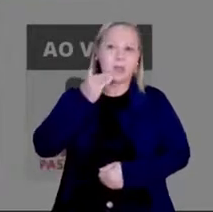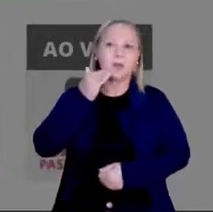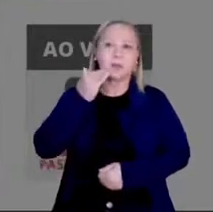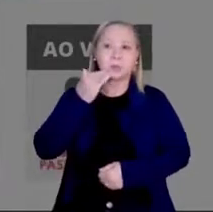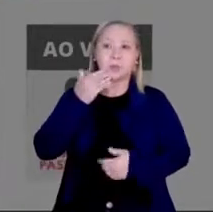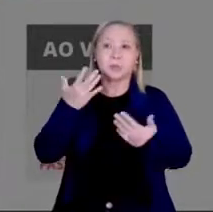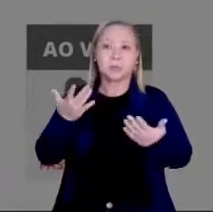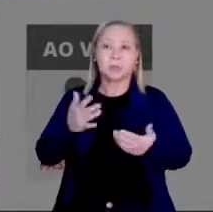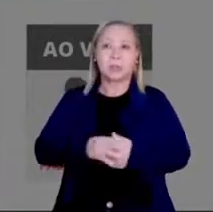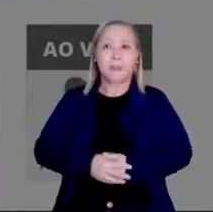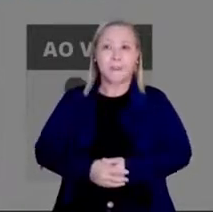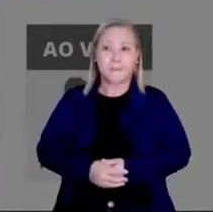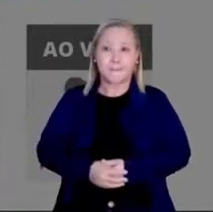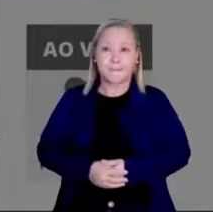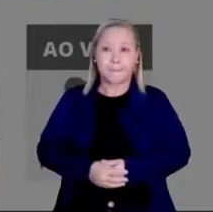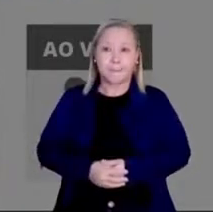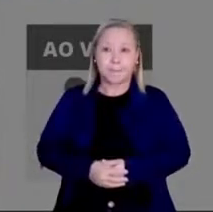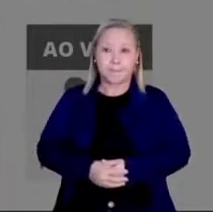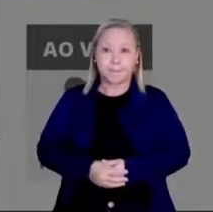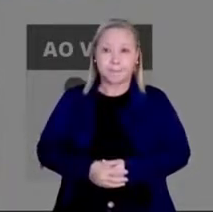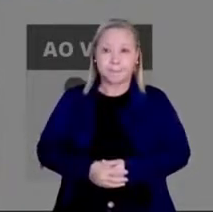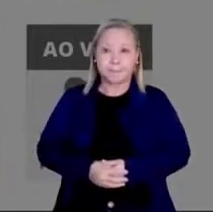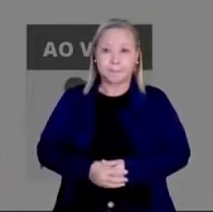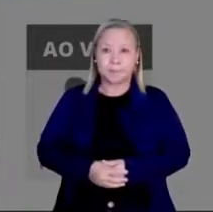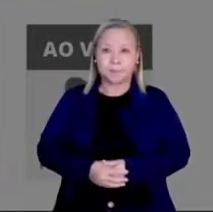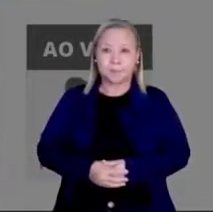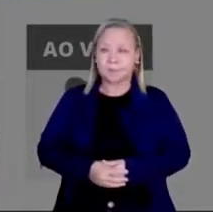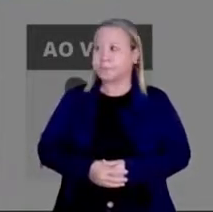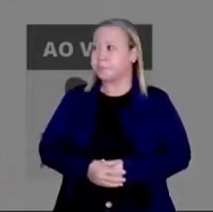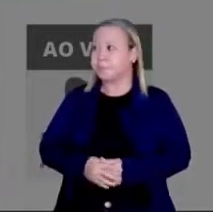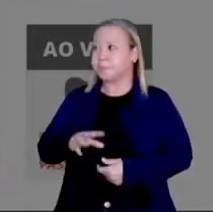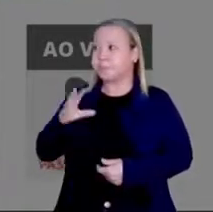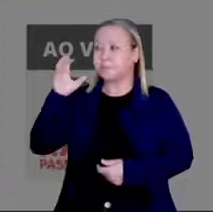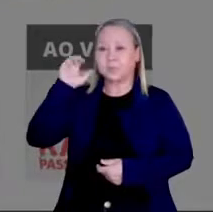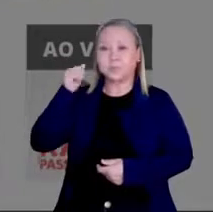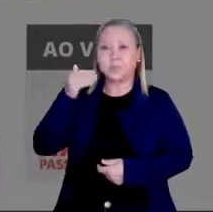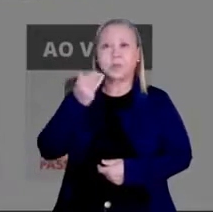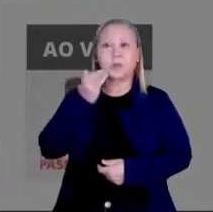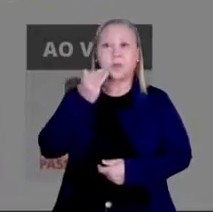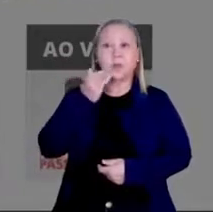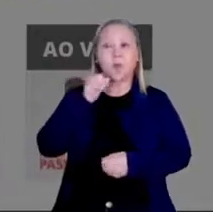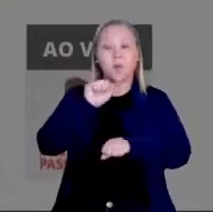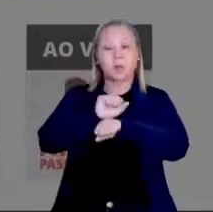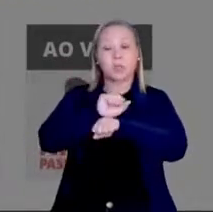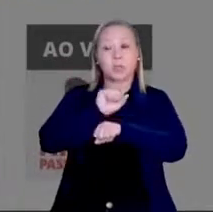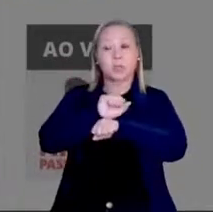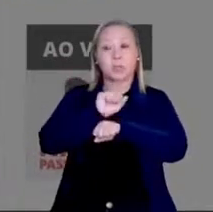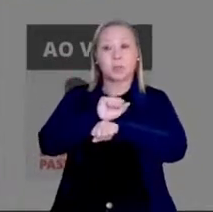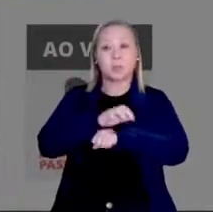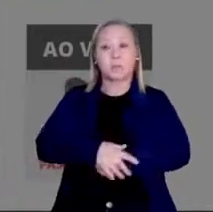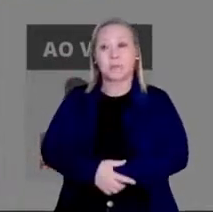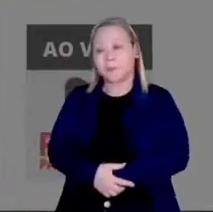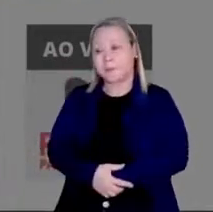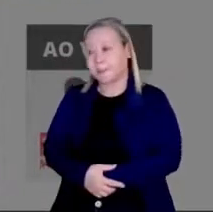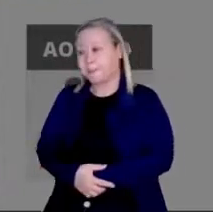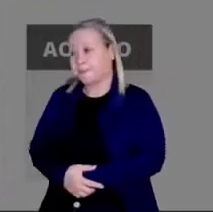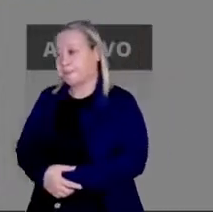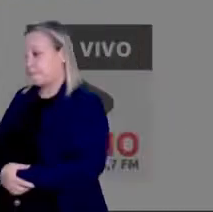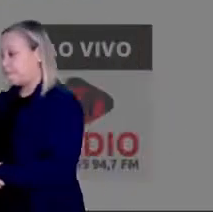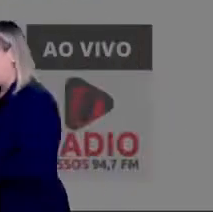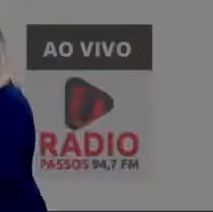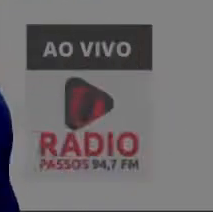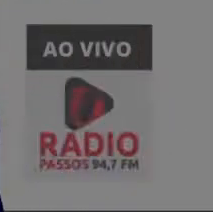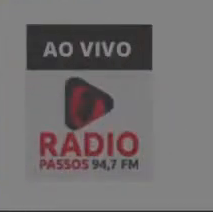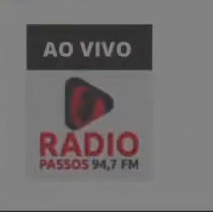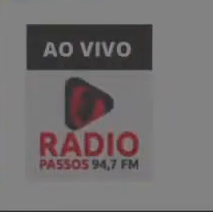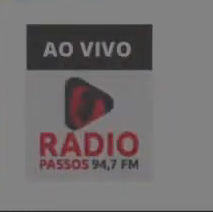anos a gente precisa ir para a rua, a gente precisa protestar, seja por redes sociais, que é exatamente o corte de recursos na educação.